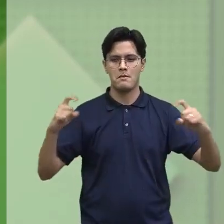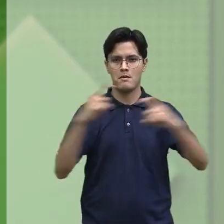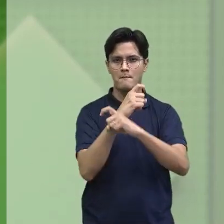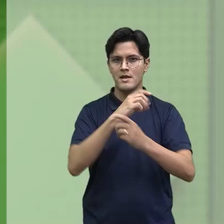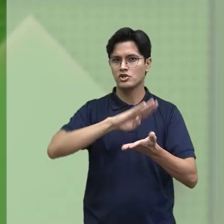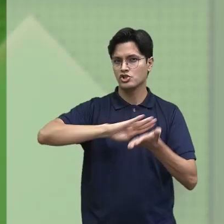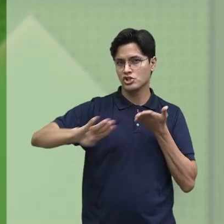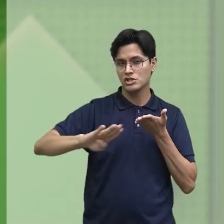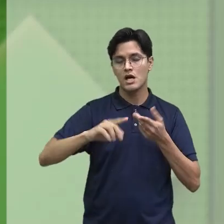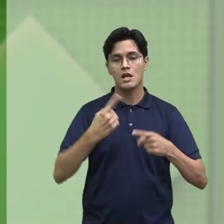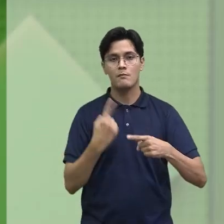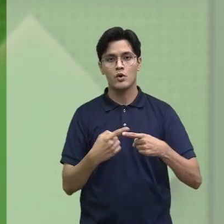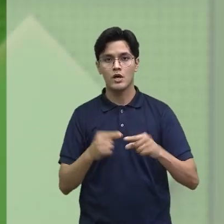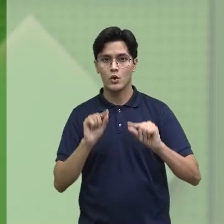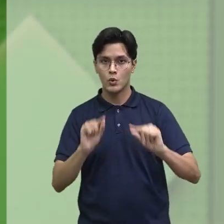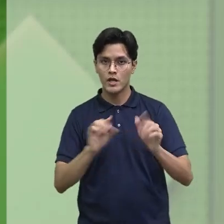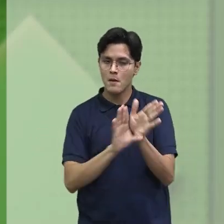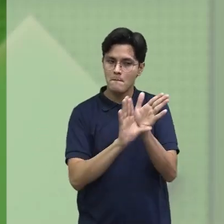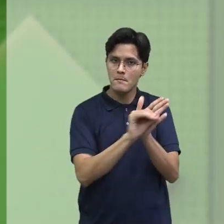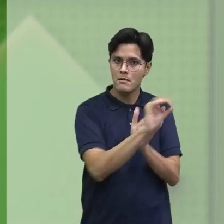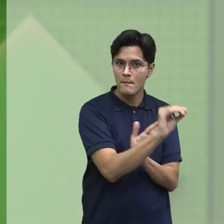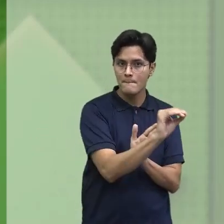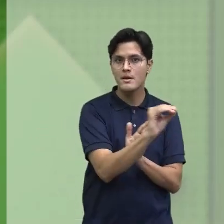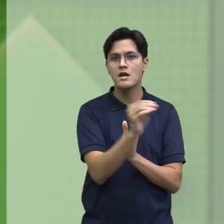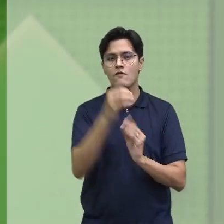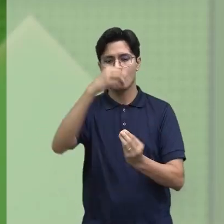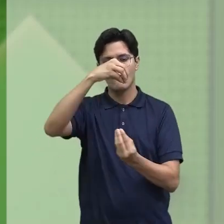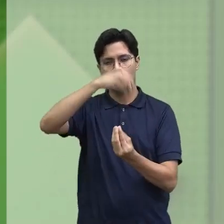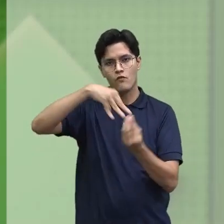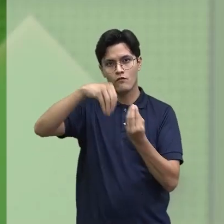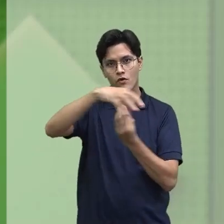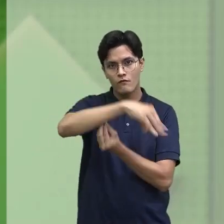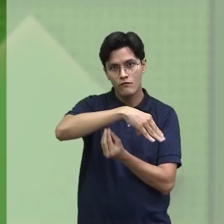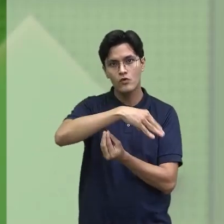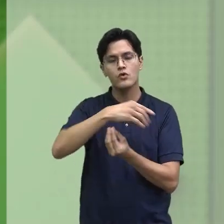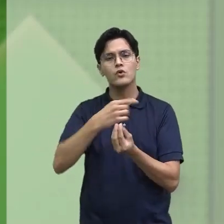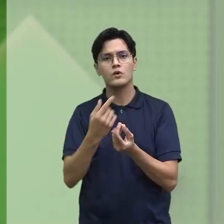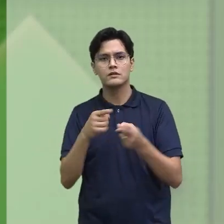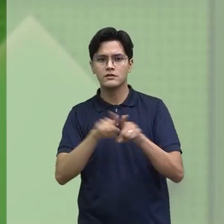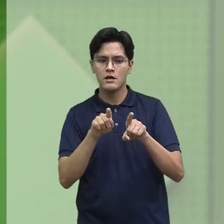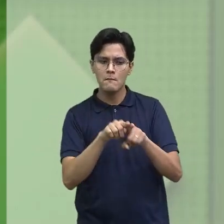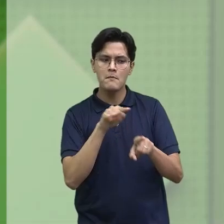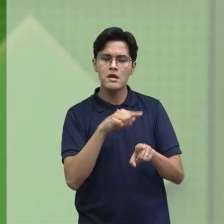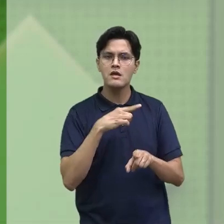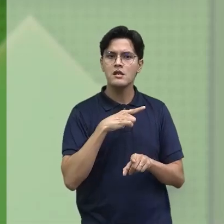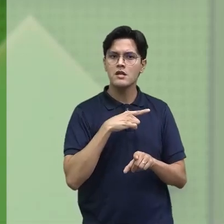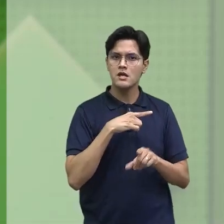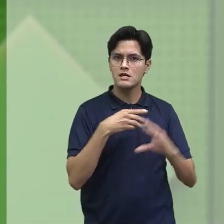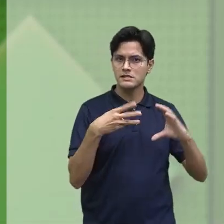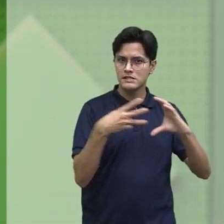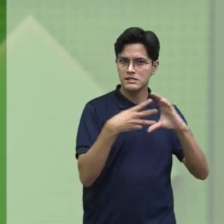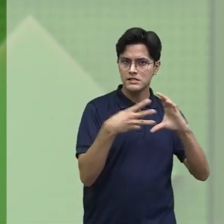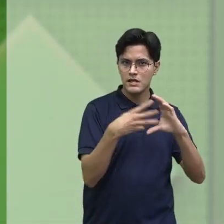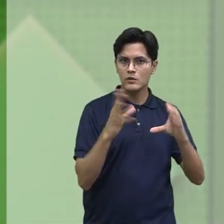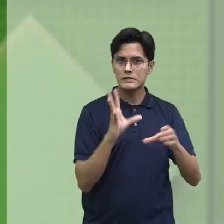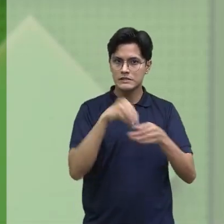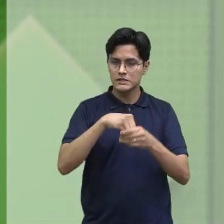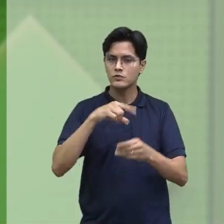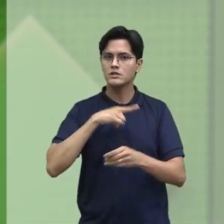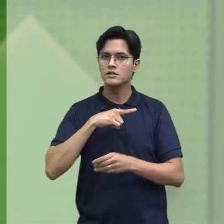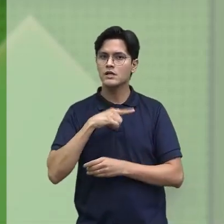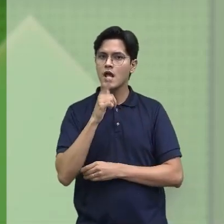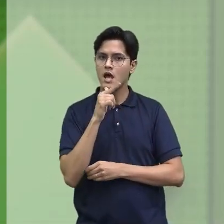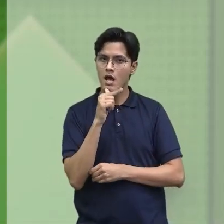fungos, bactérias, eles também são feitos, né, por células, também tem água, e aí com isso consegue eliminar esses